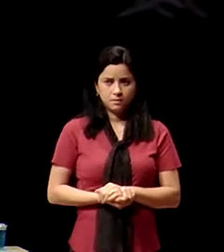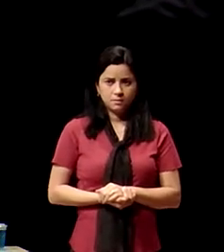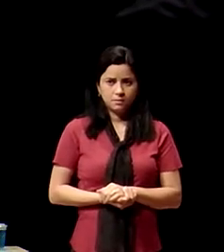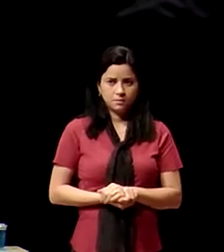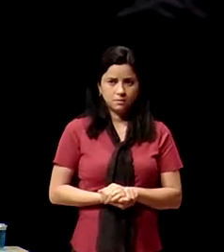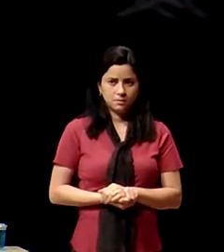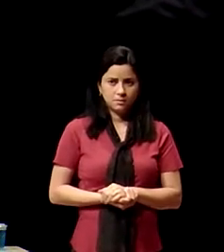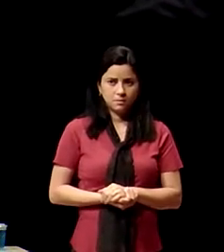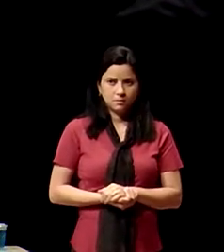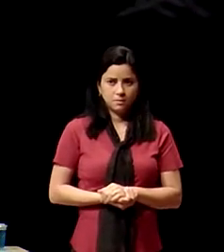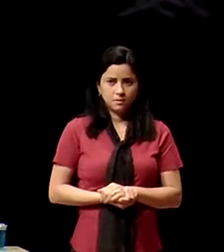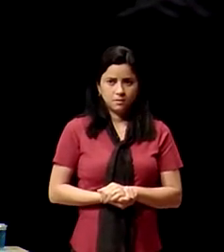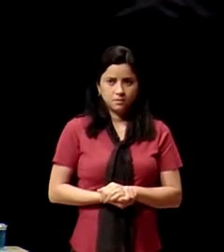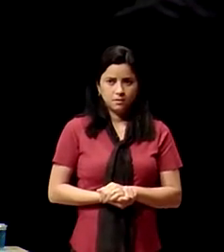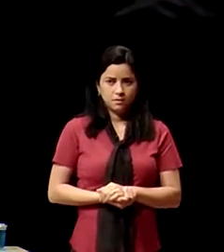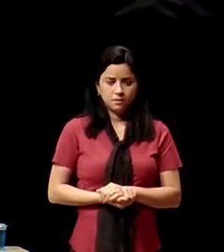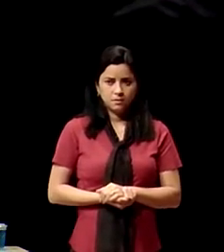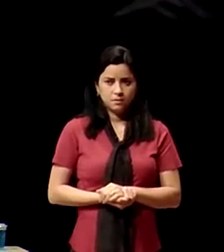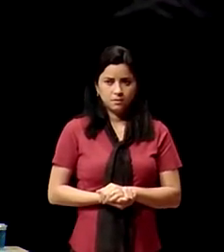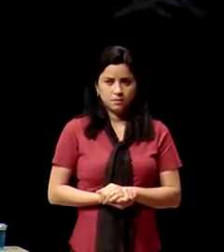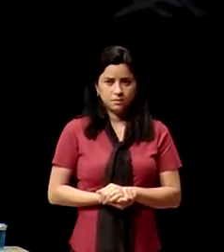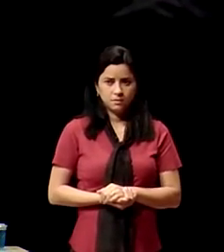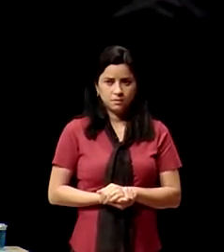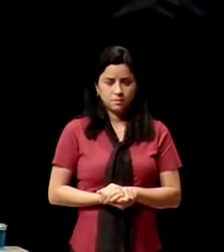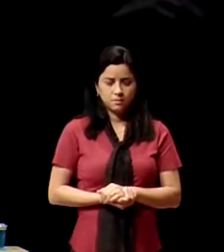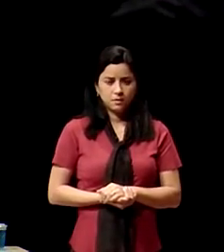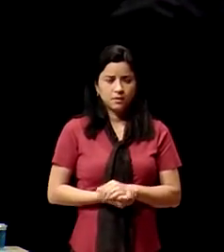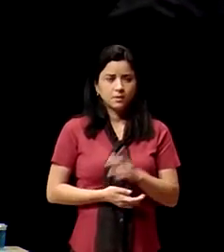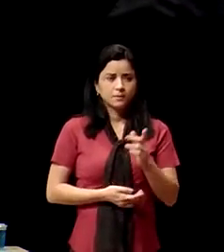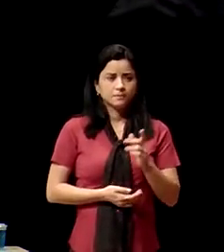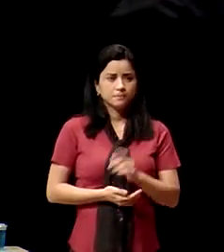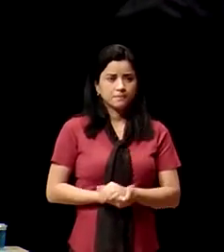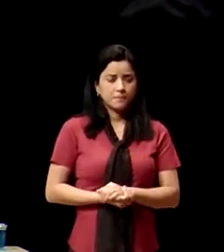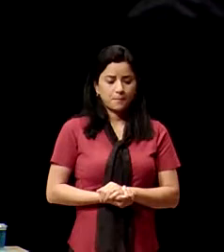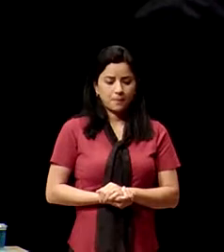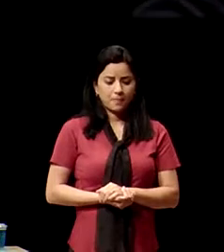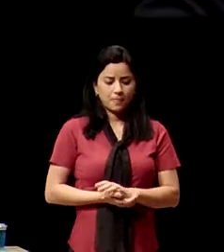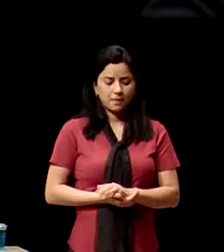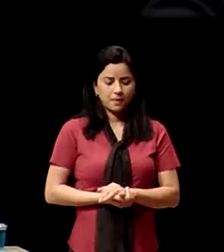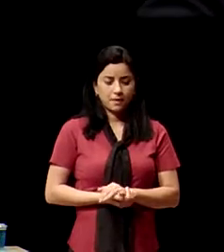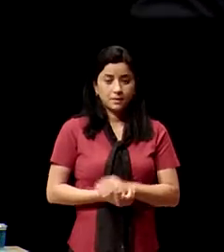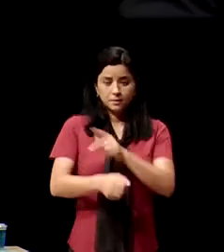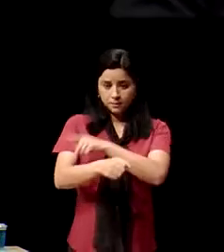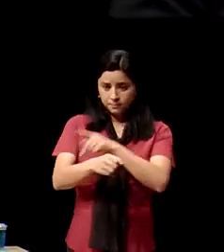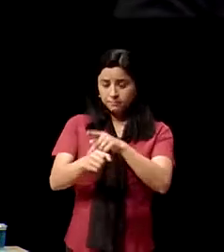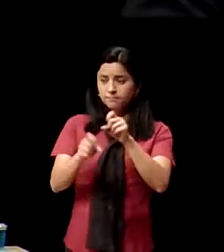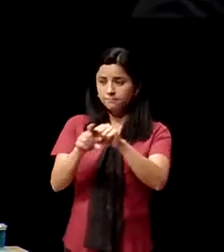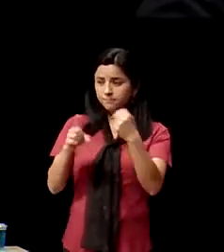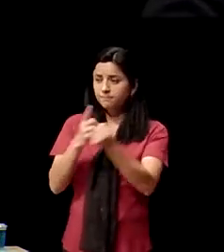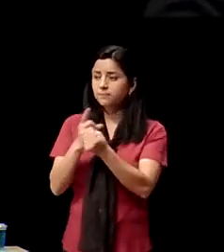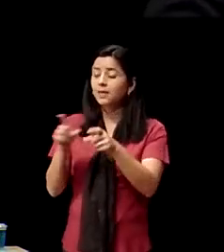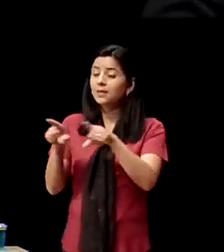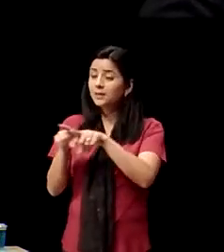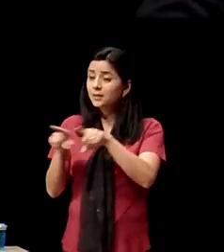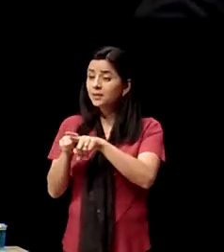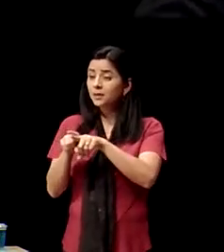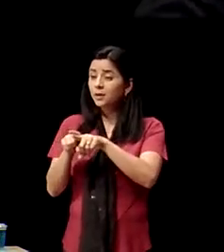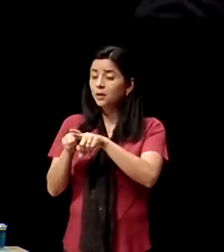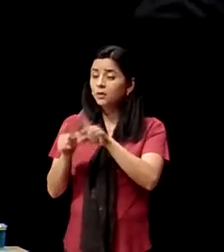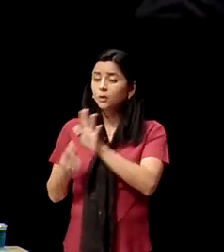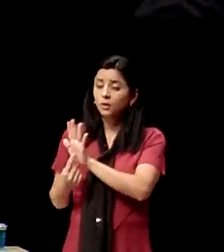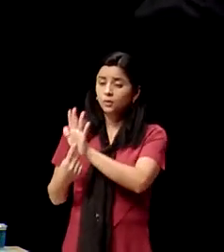been used and introduced. No entanto, a pedagogia social também foi